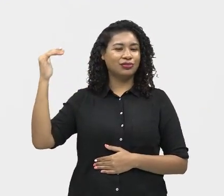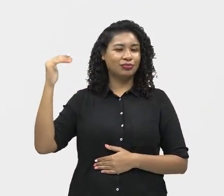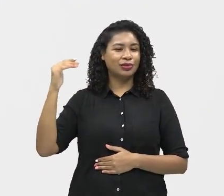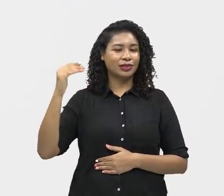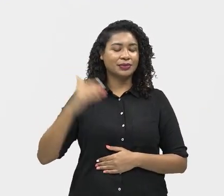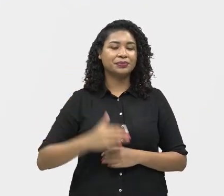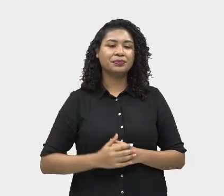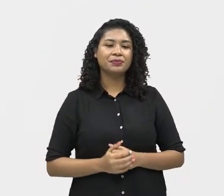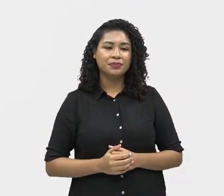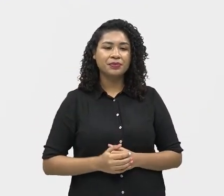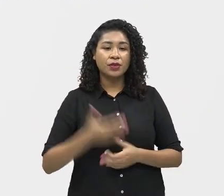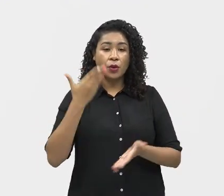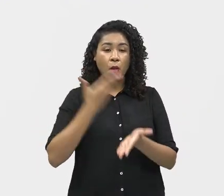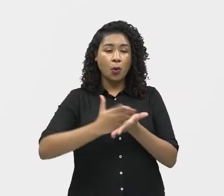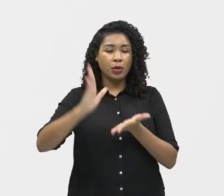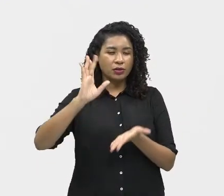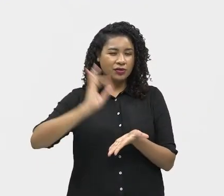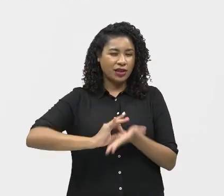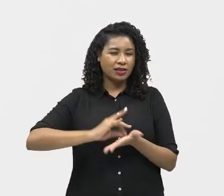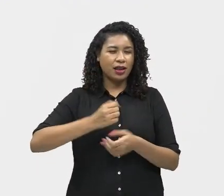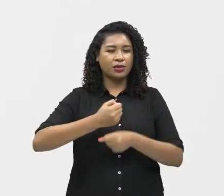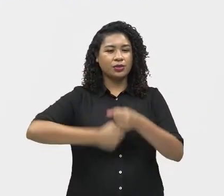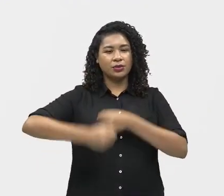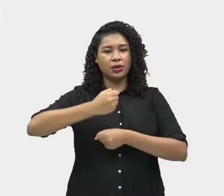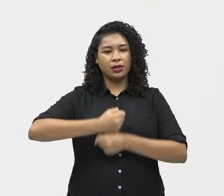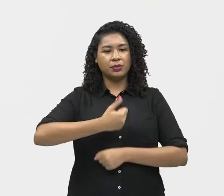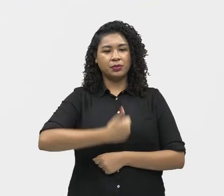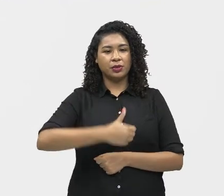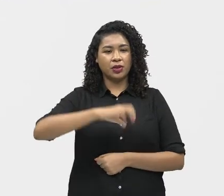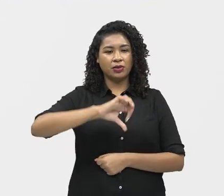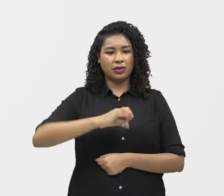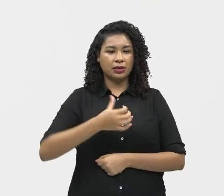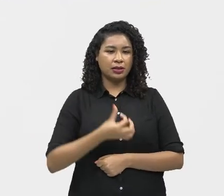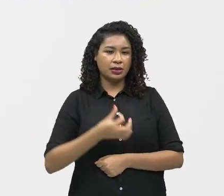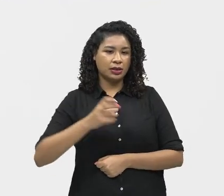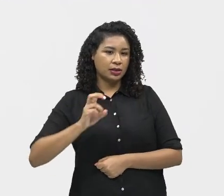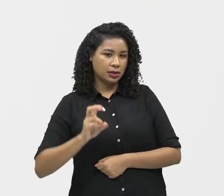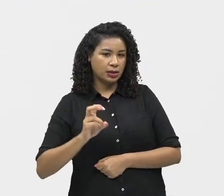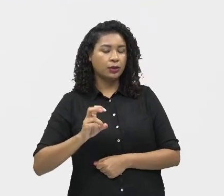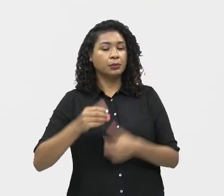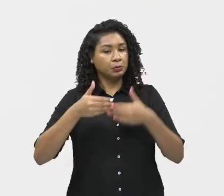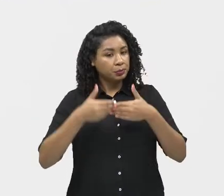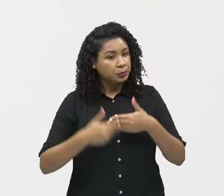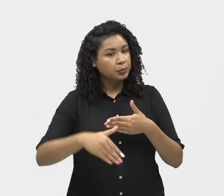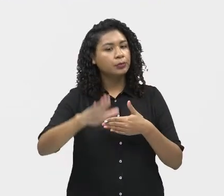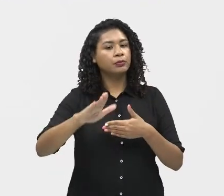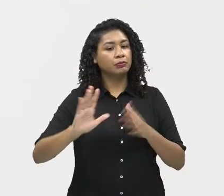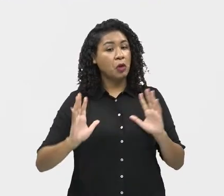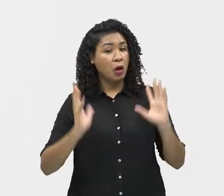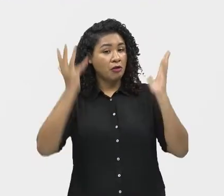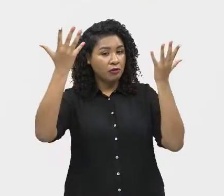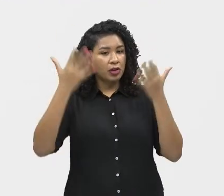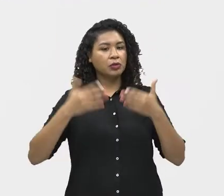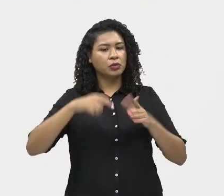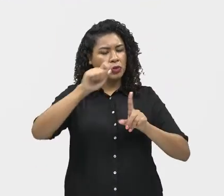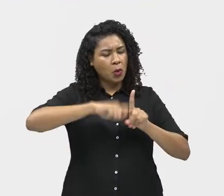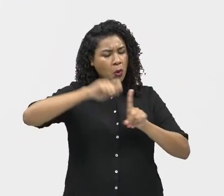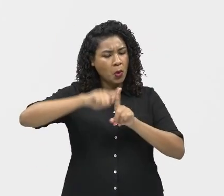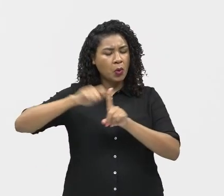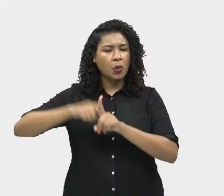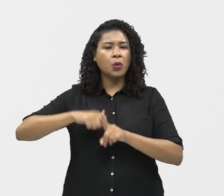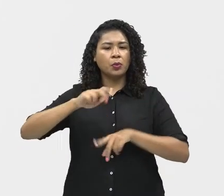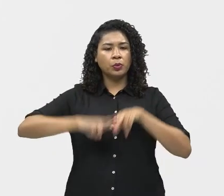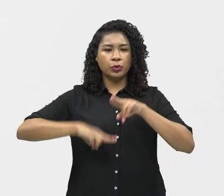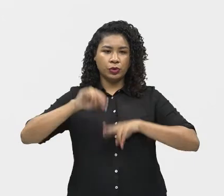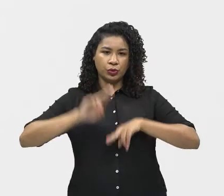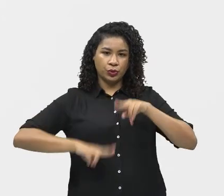Brasil, começou oficialmente em 1965. Desde então, o evento se repete todo mês de